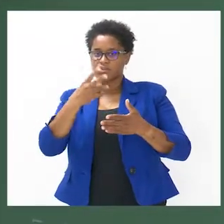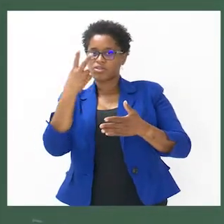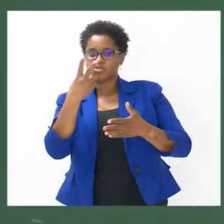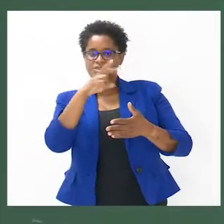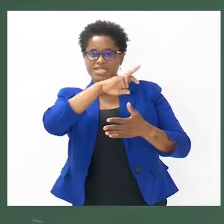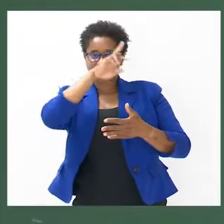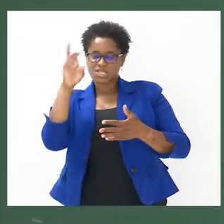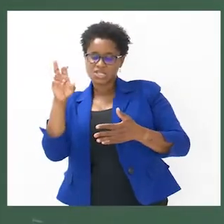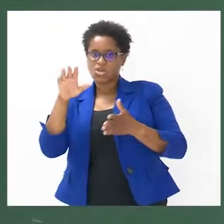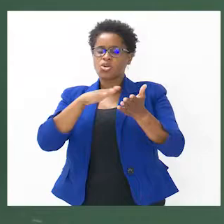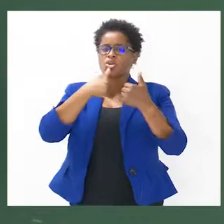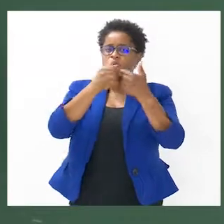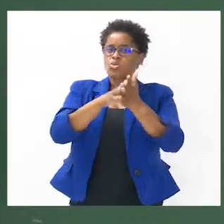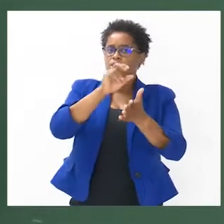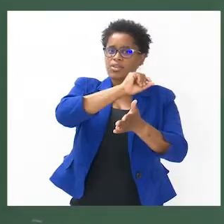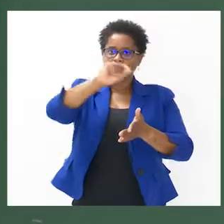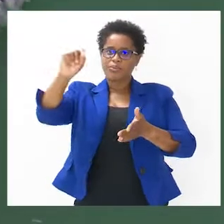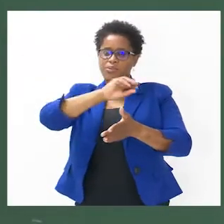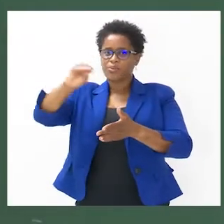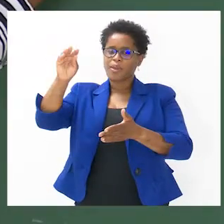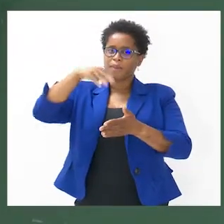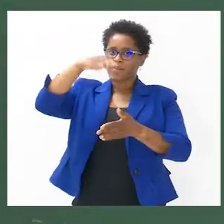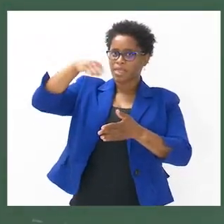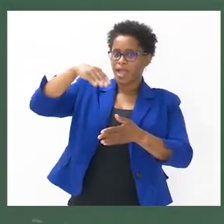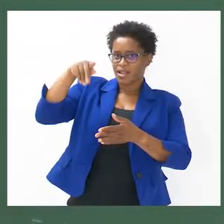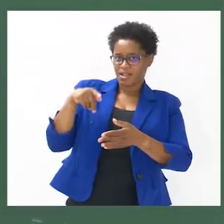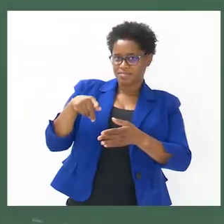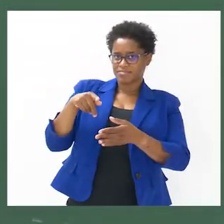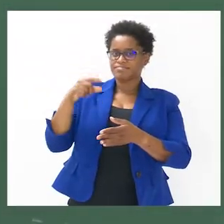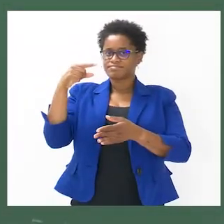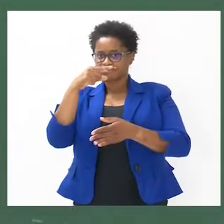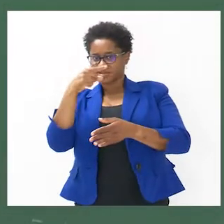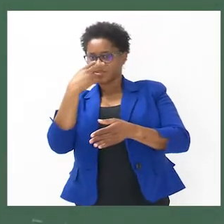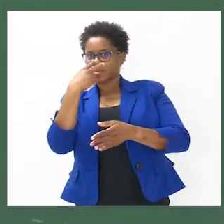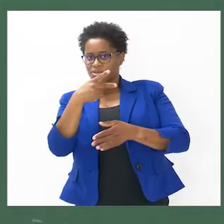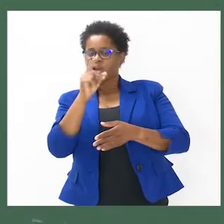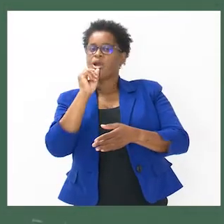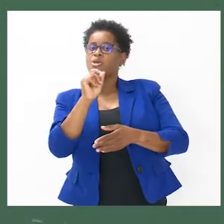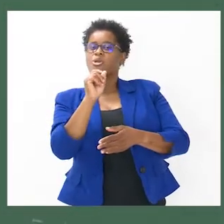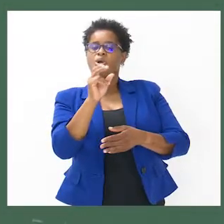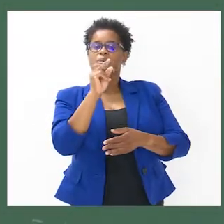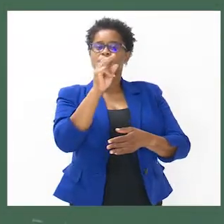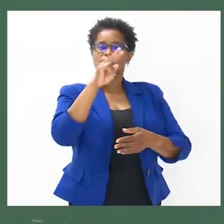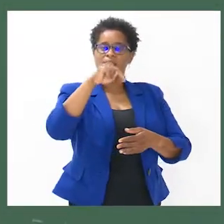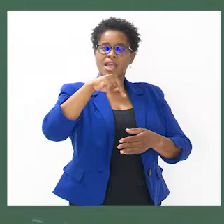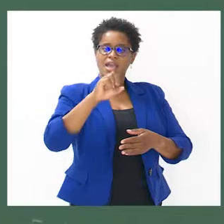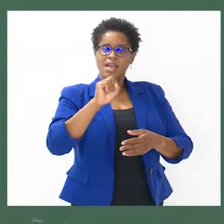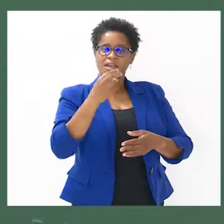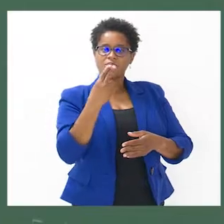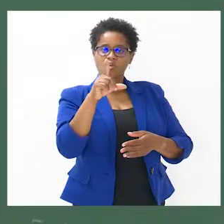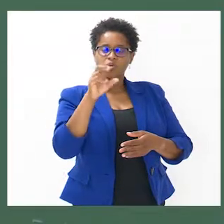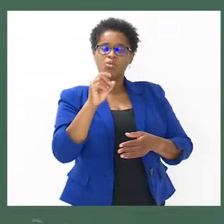O plano. Toda essa região, não é? Chamamos de quê?